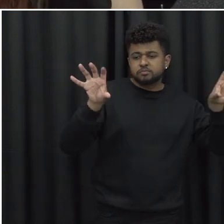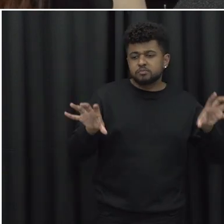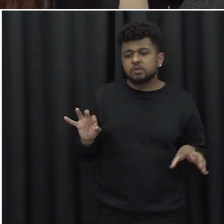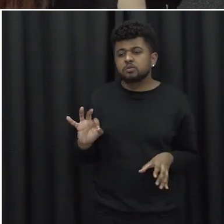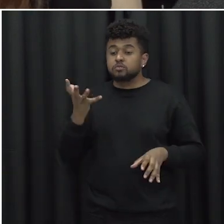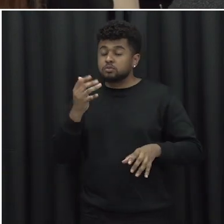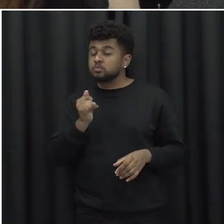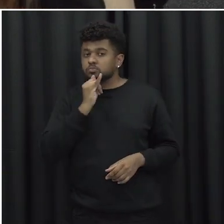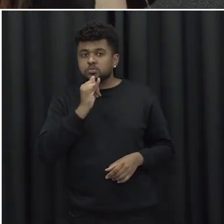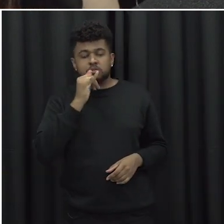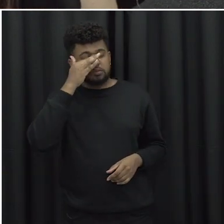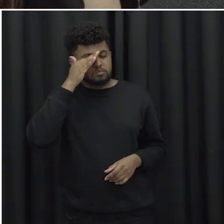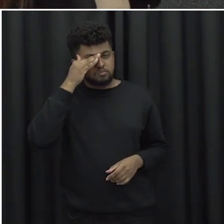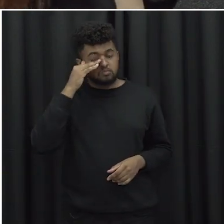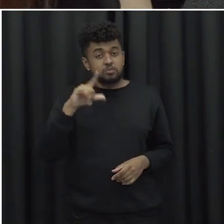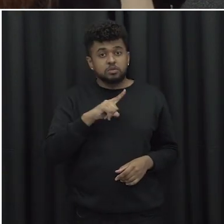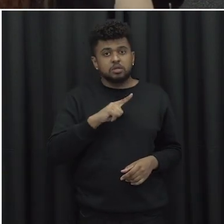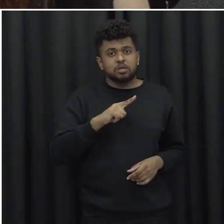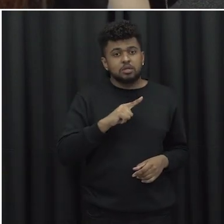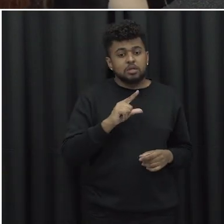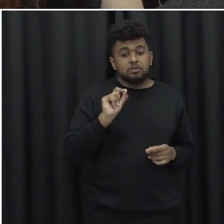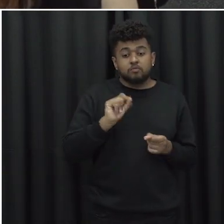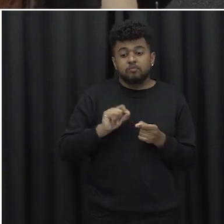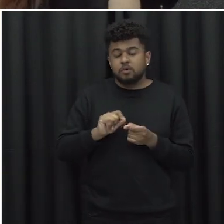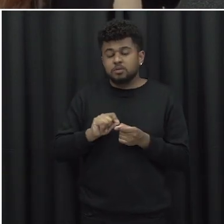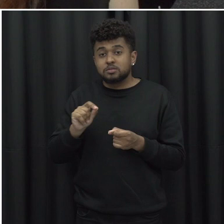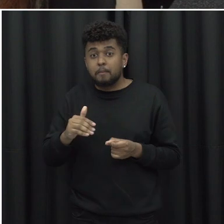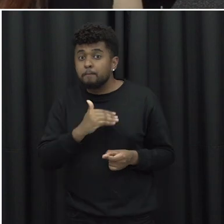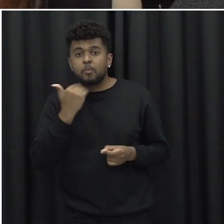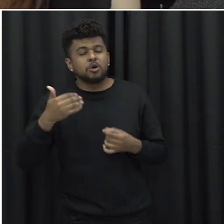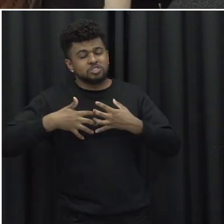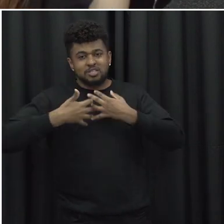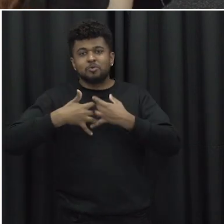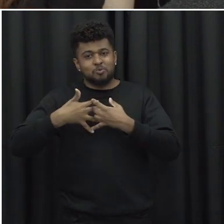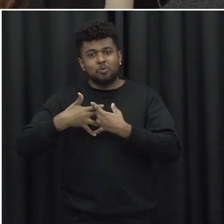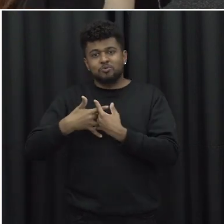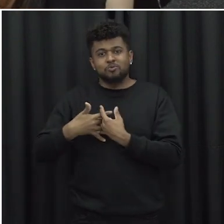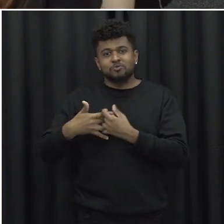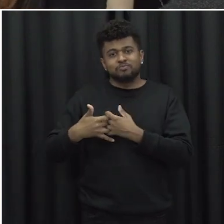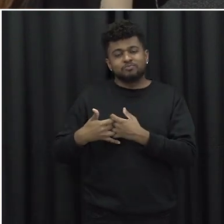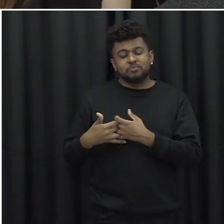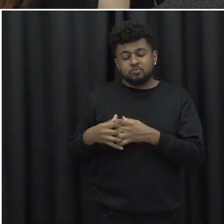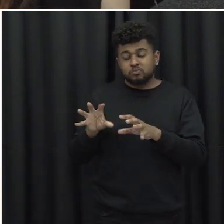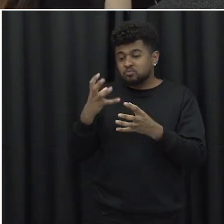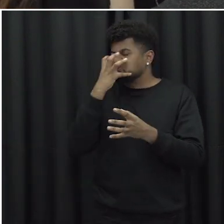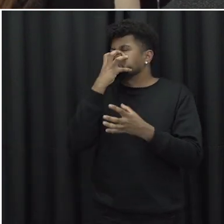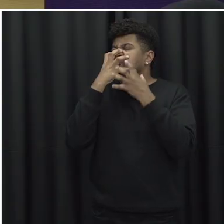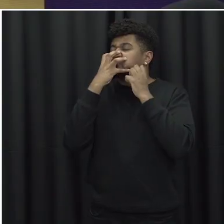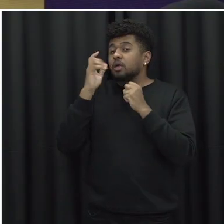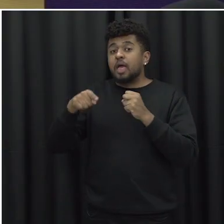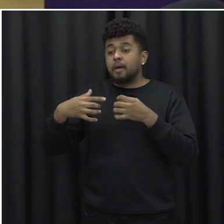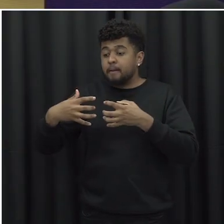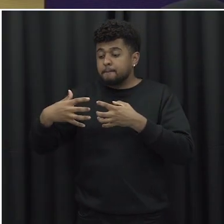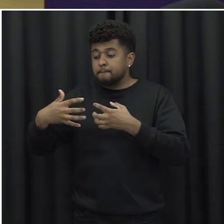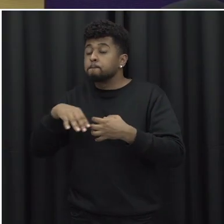que diferentes situações aconteçam, como por exemplo a hipóxia, né, que é uma situação que leva de fato à morte neuronal.